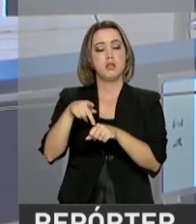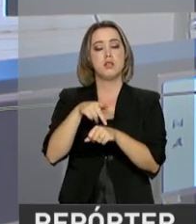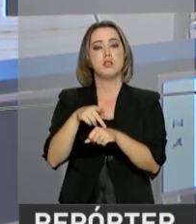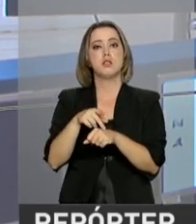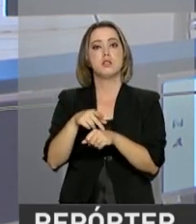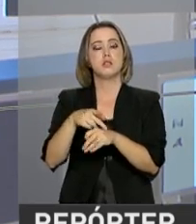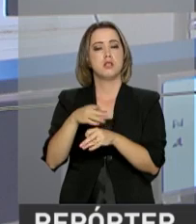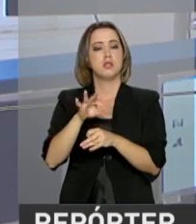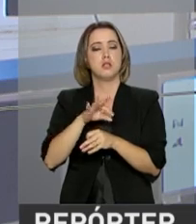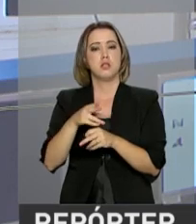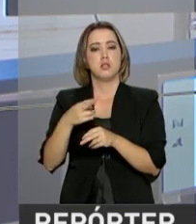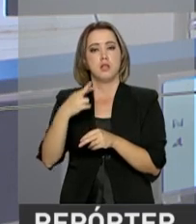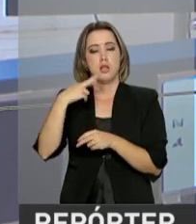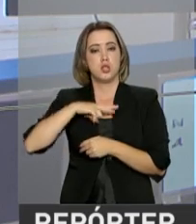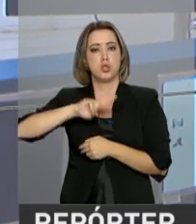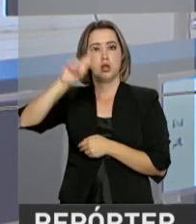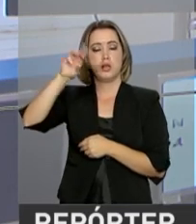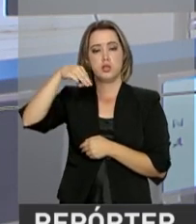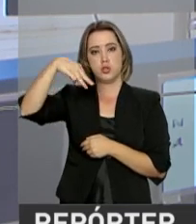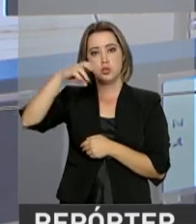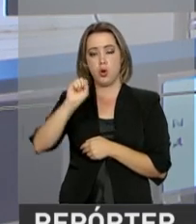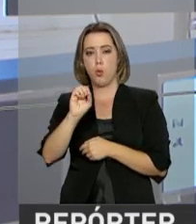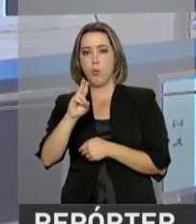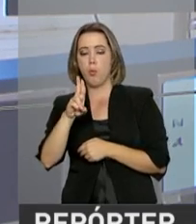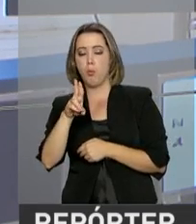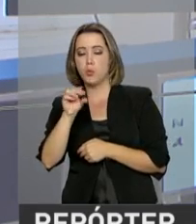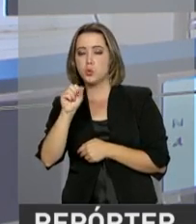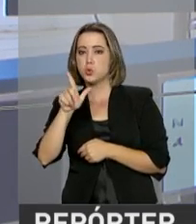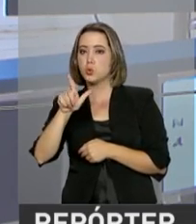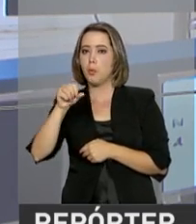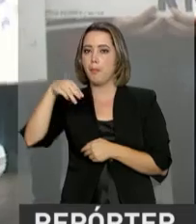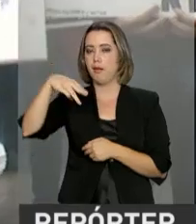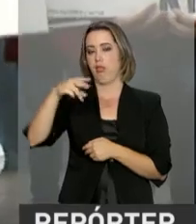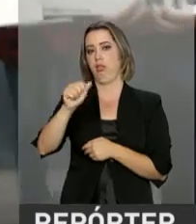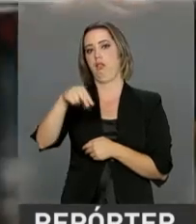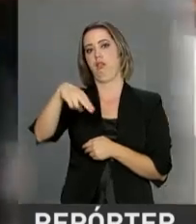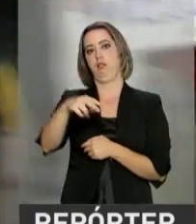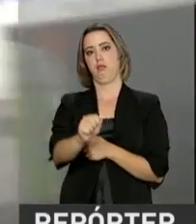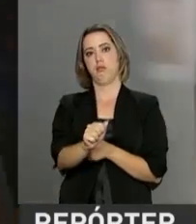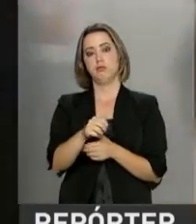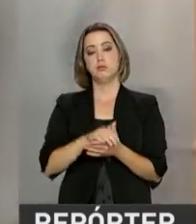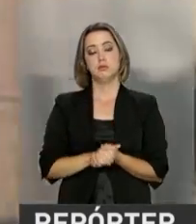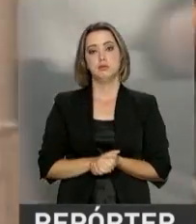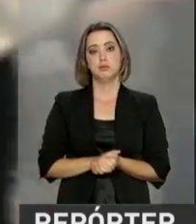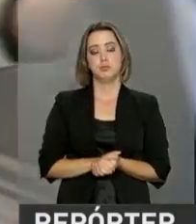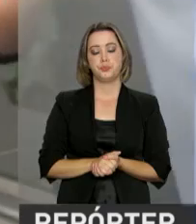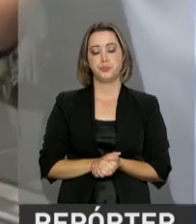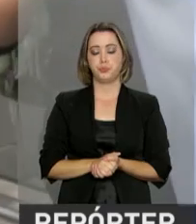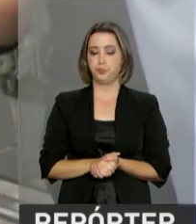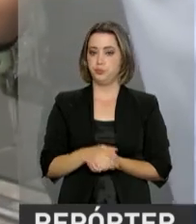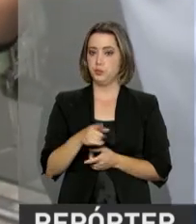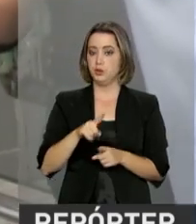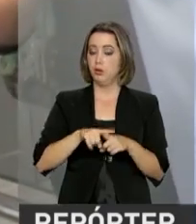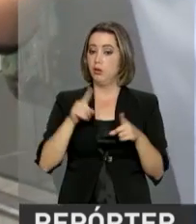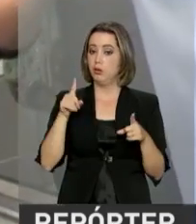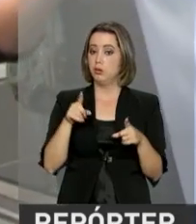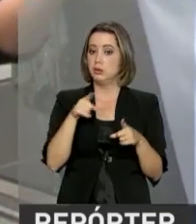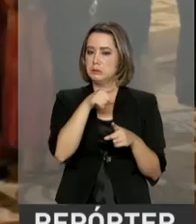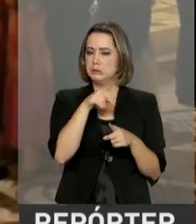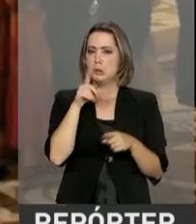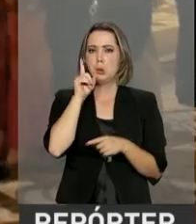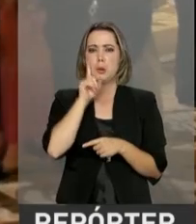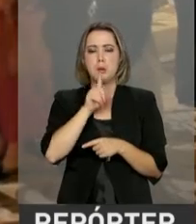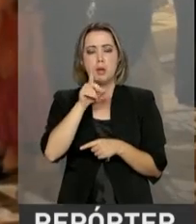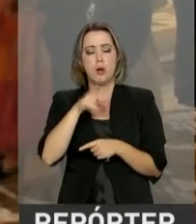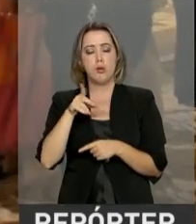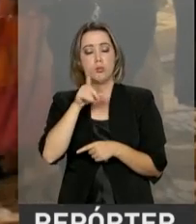Mas os brasileiros que moram por lá estão apreensivos. As políticas do novo presidente dos Estados Unidos,